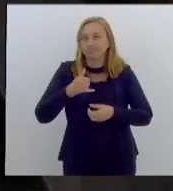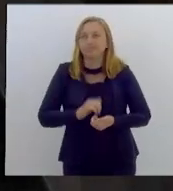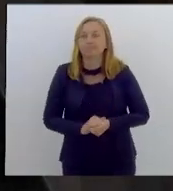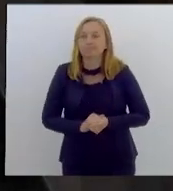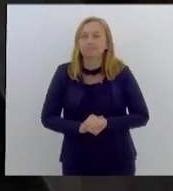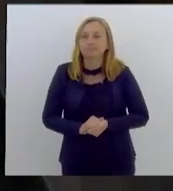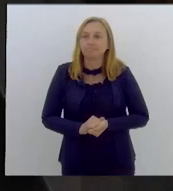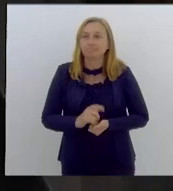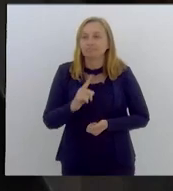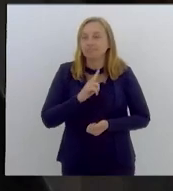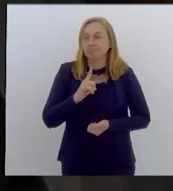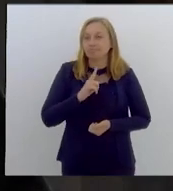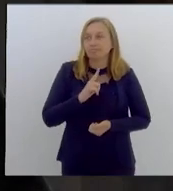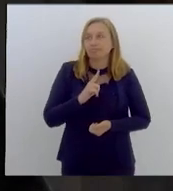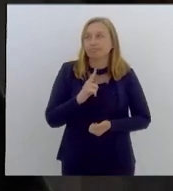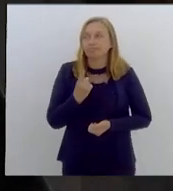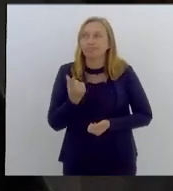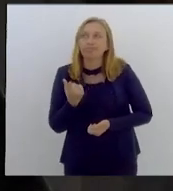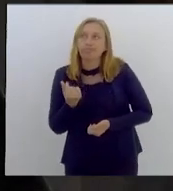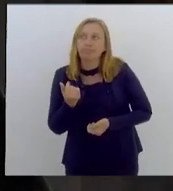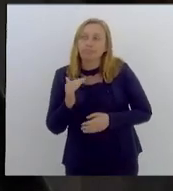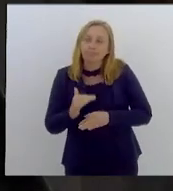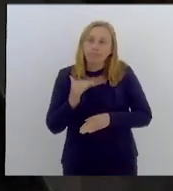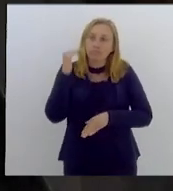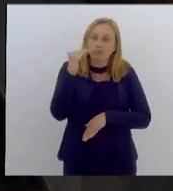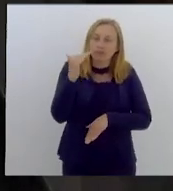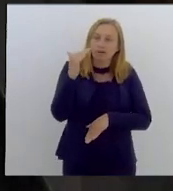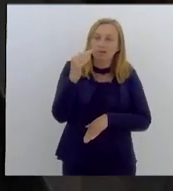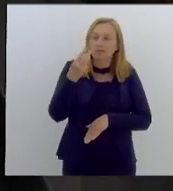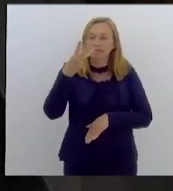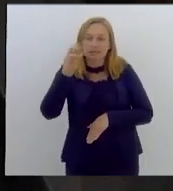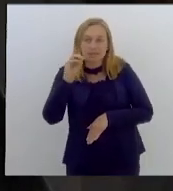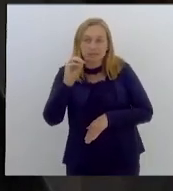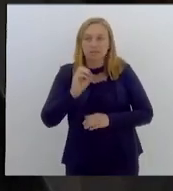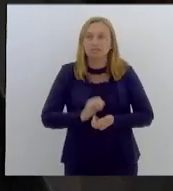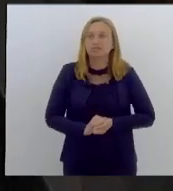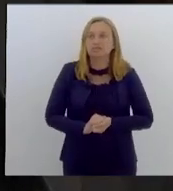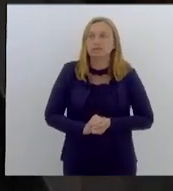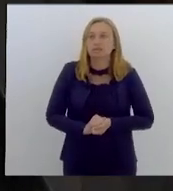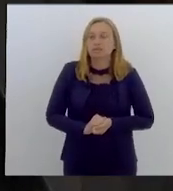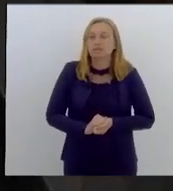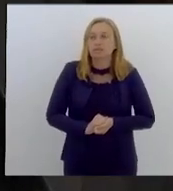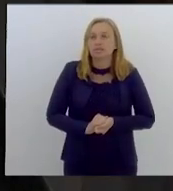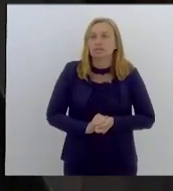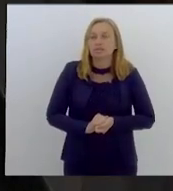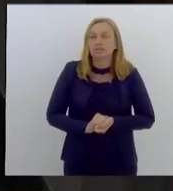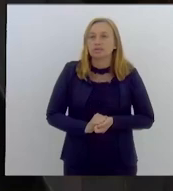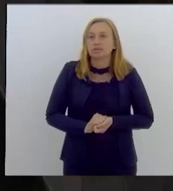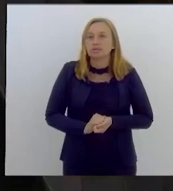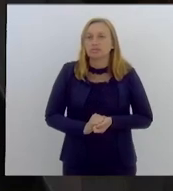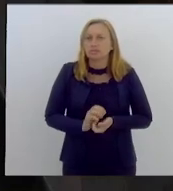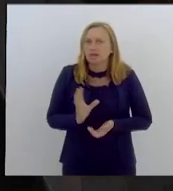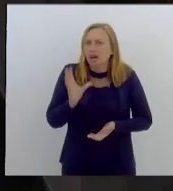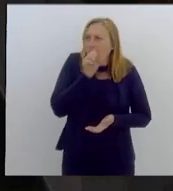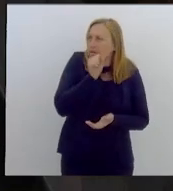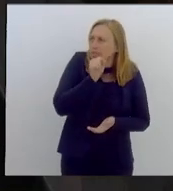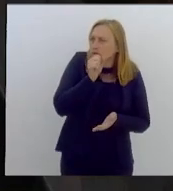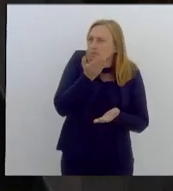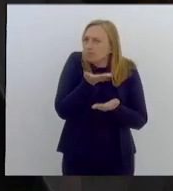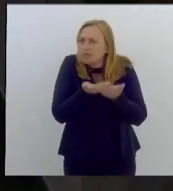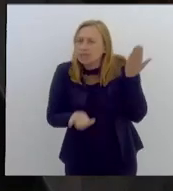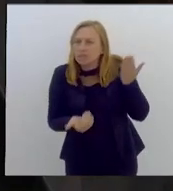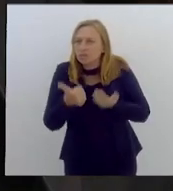que tinham alíquota superiores a 30%, da noite para o dia, caíram